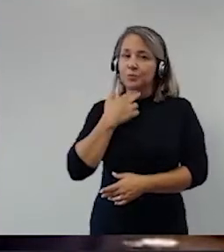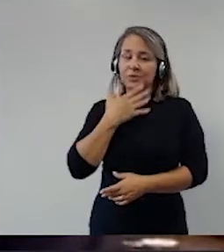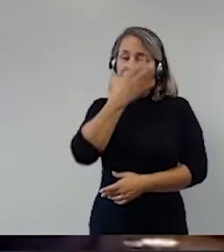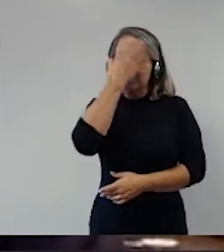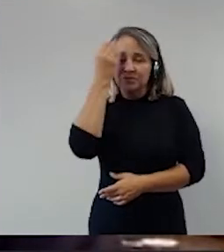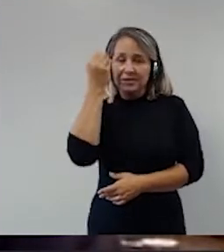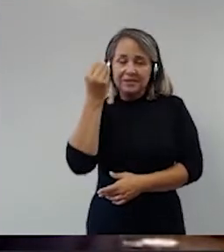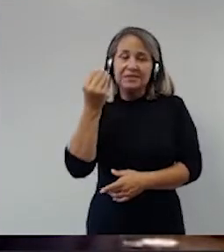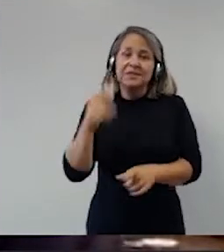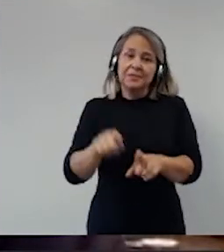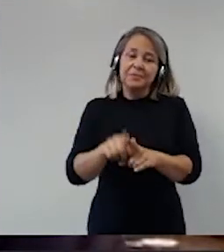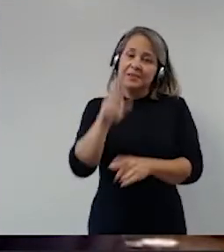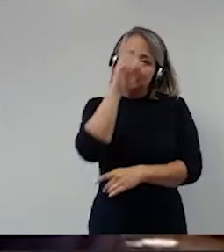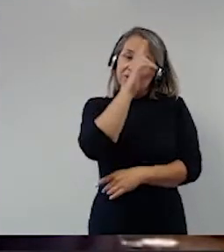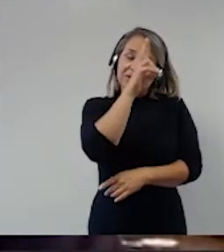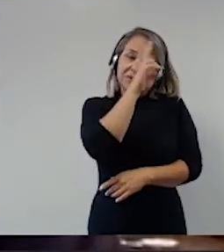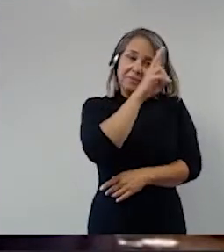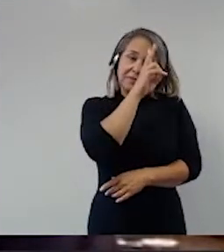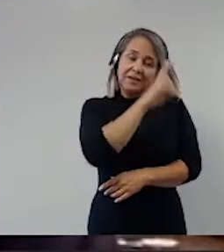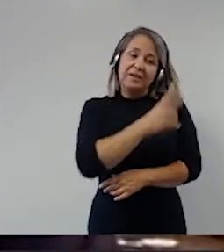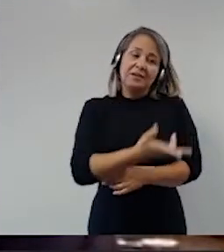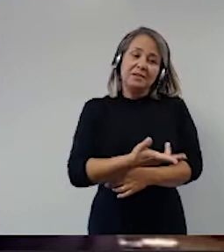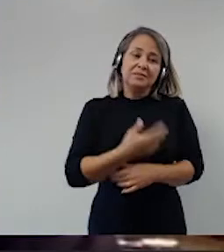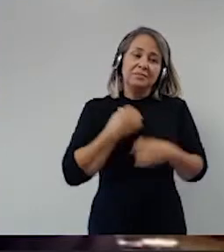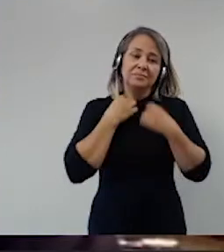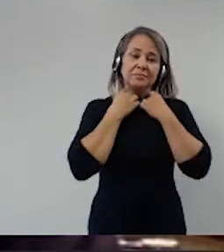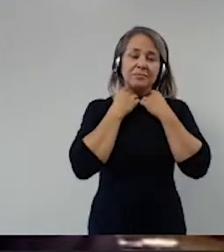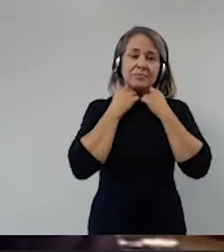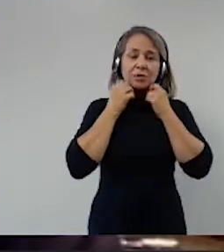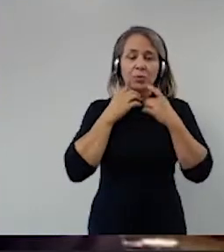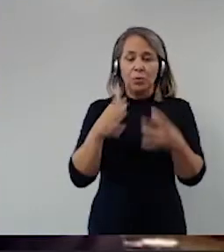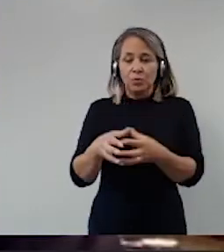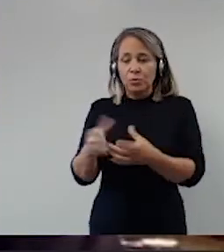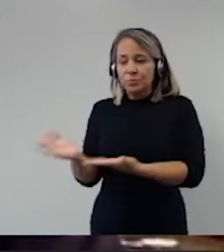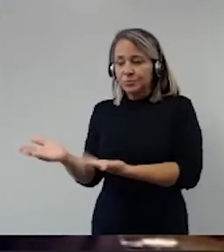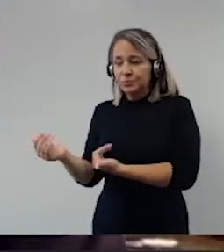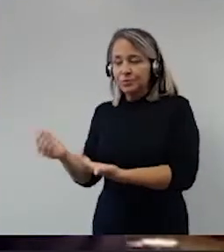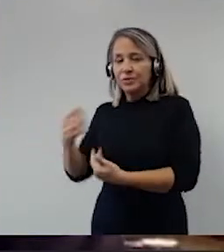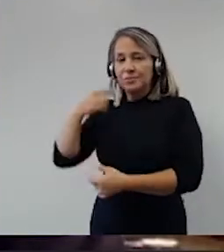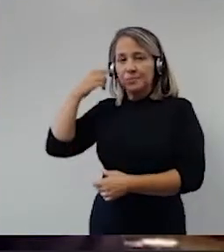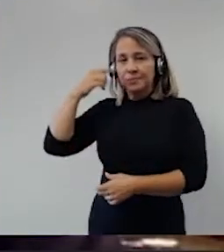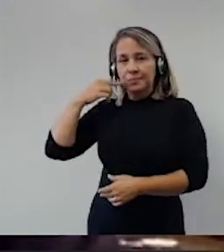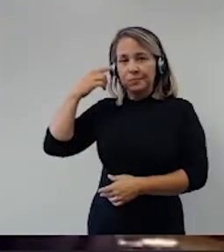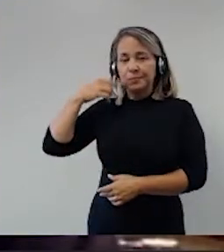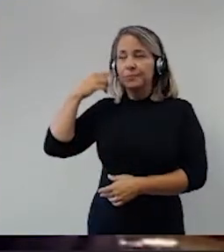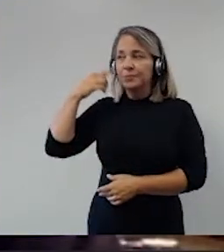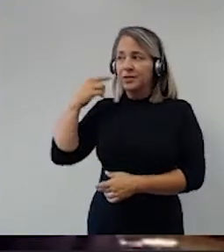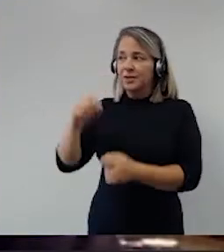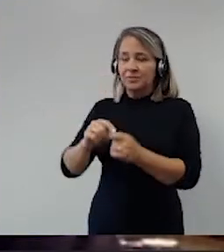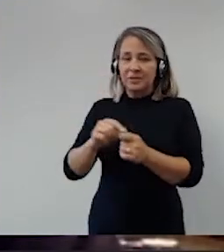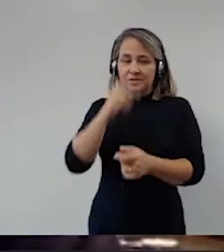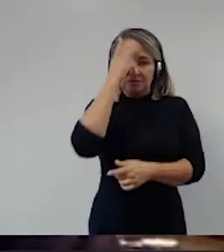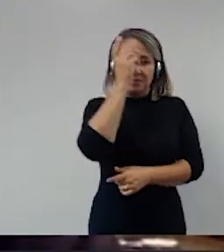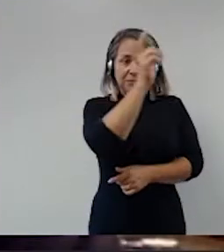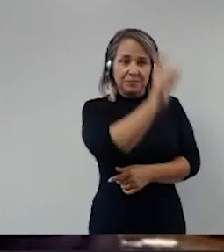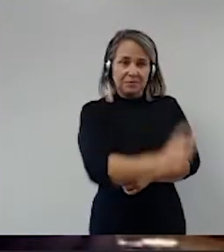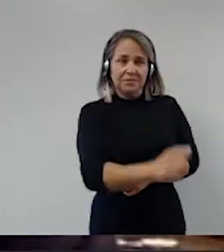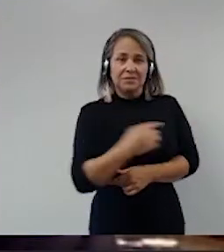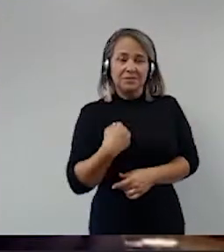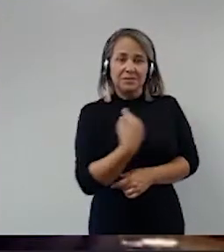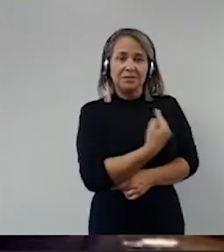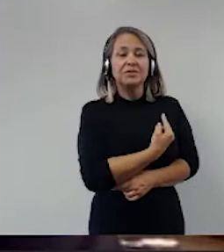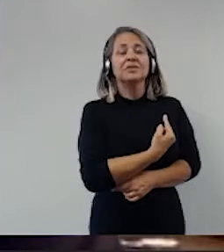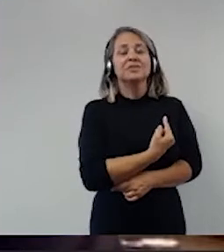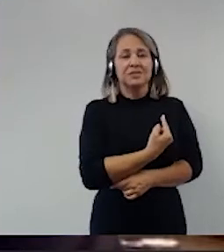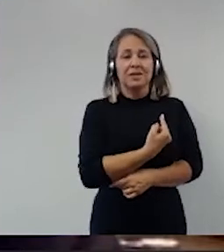de fazer reverência à nossa Comissão Nacional da Jovem Advocacia e o faço na pessoa da nossa